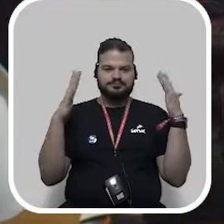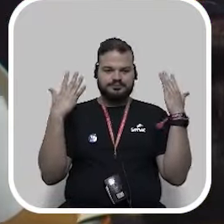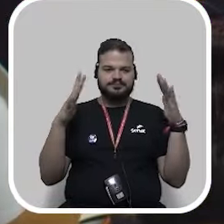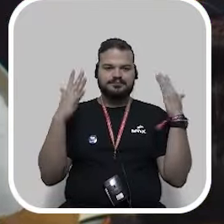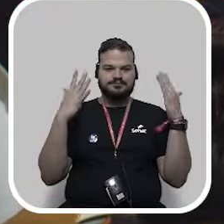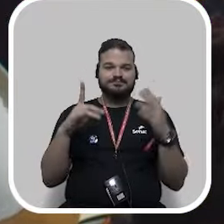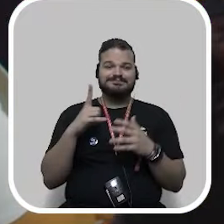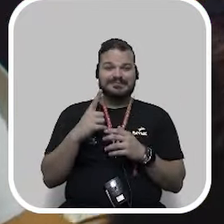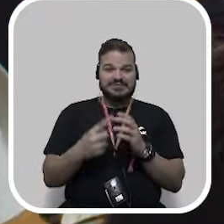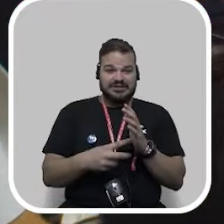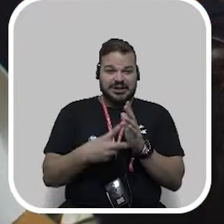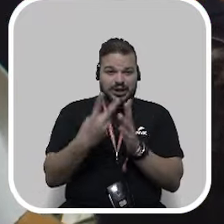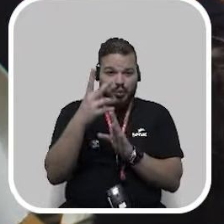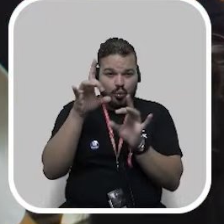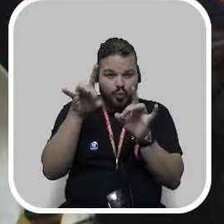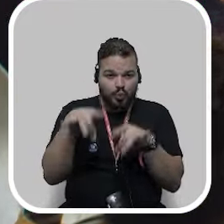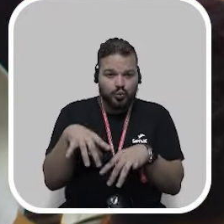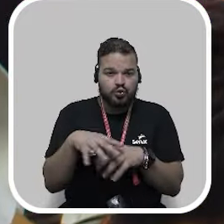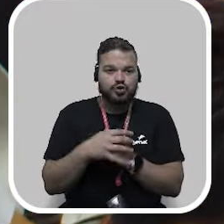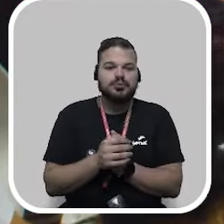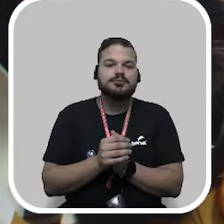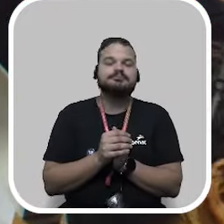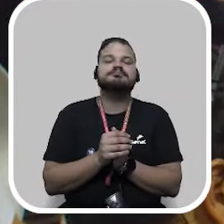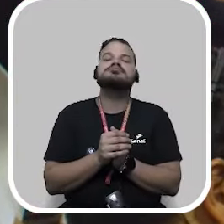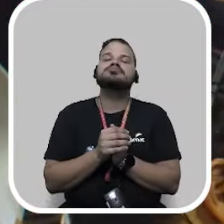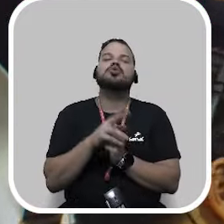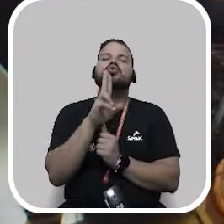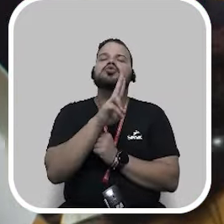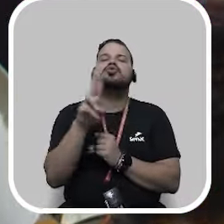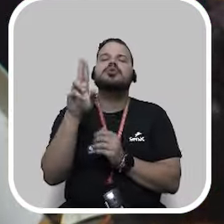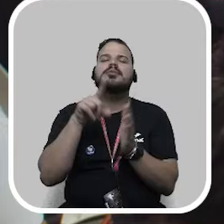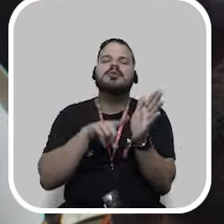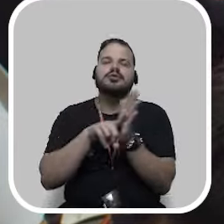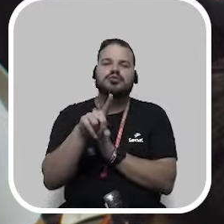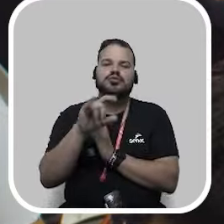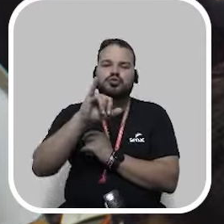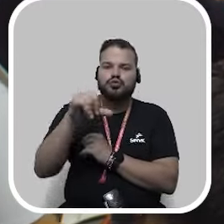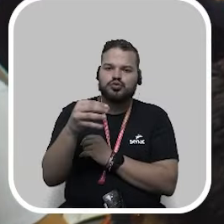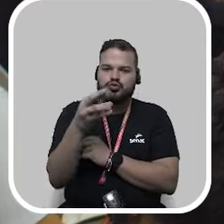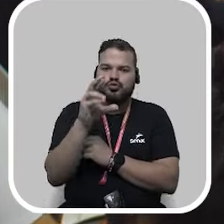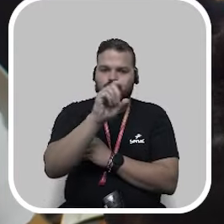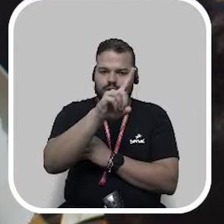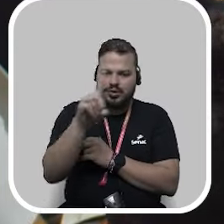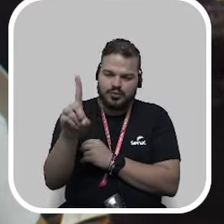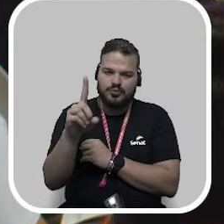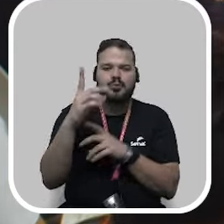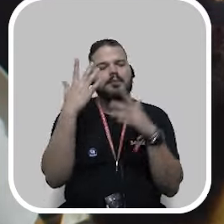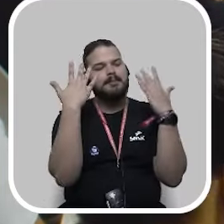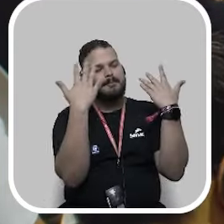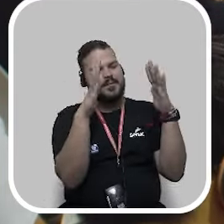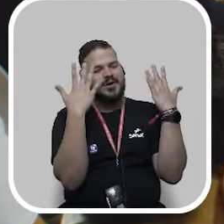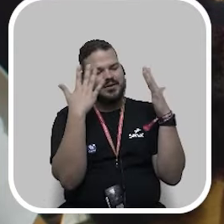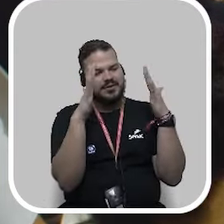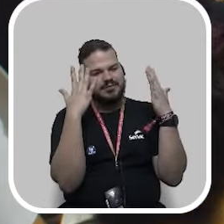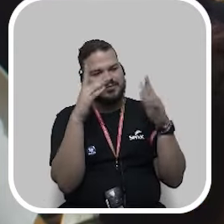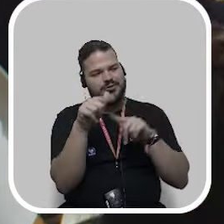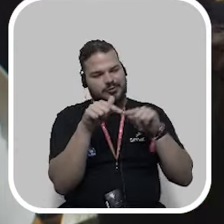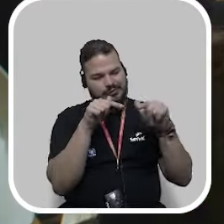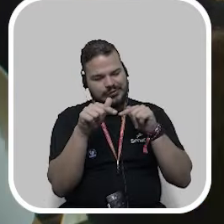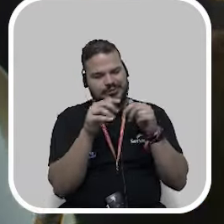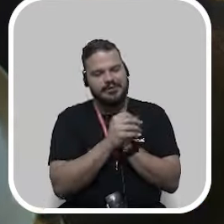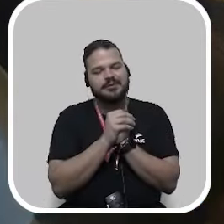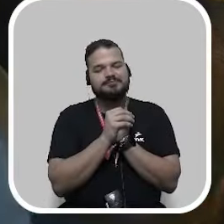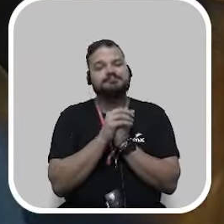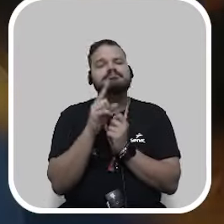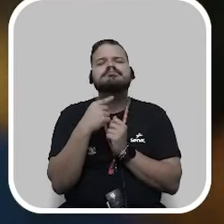temos mais uma última pergunta me fala o seu nome sua pergunta por favor meu nome é João choua parabéns aí Tarciso pelo trabalho é